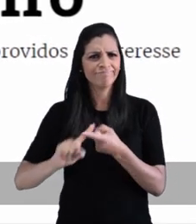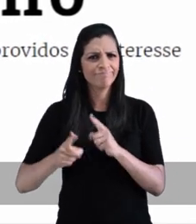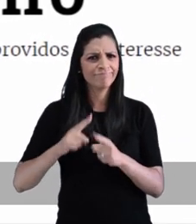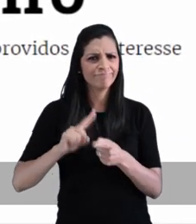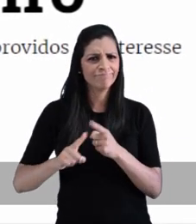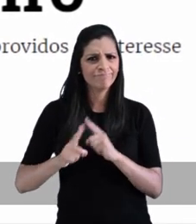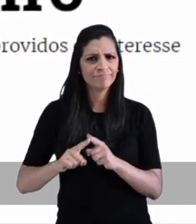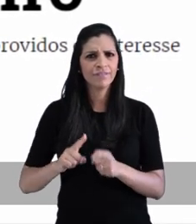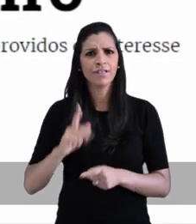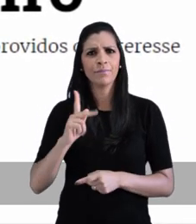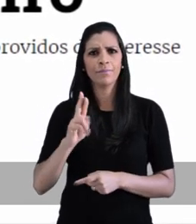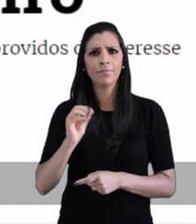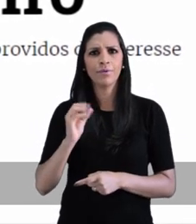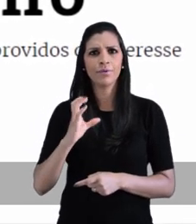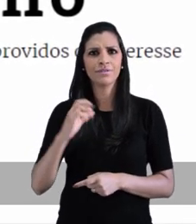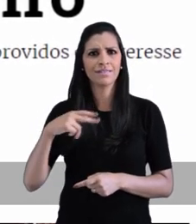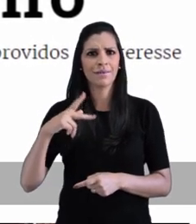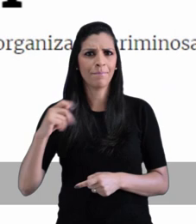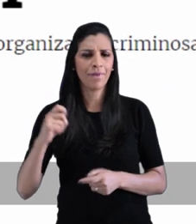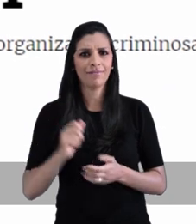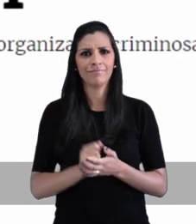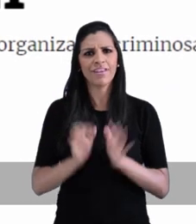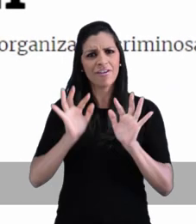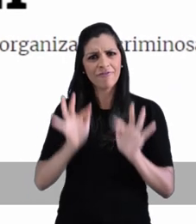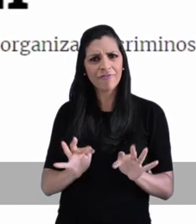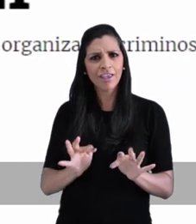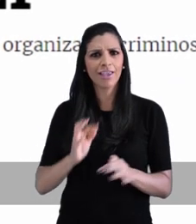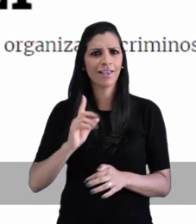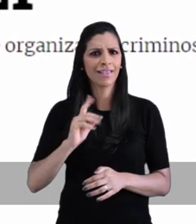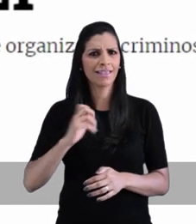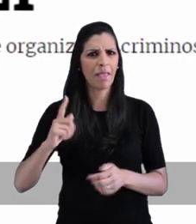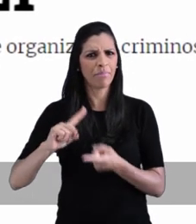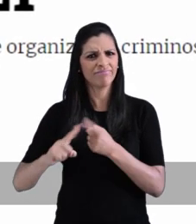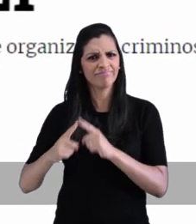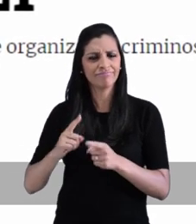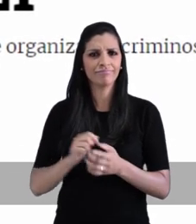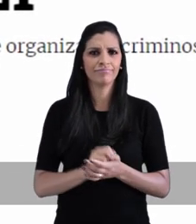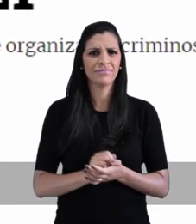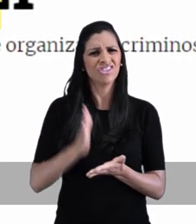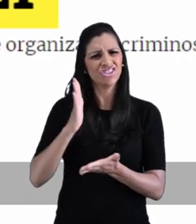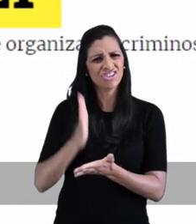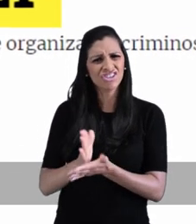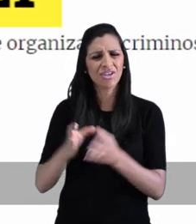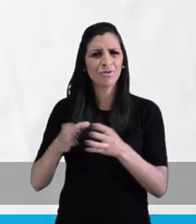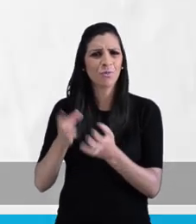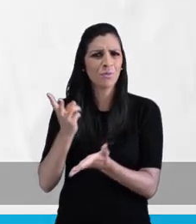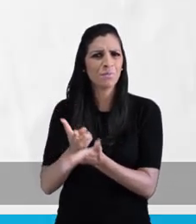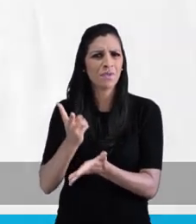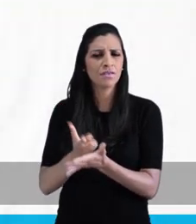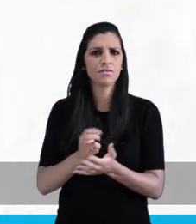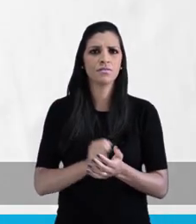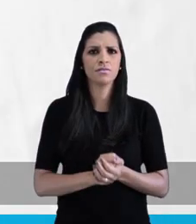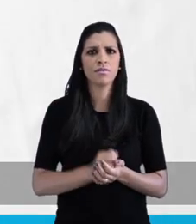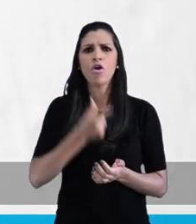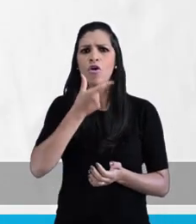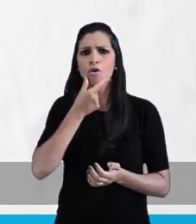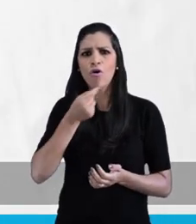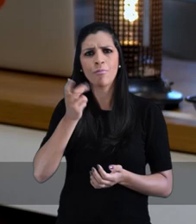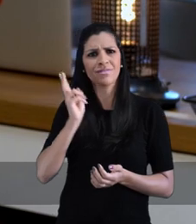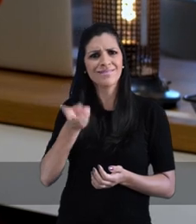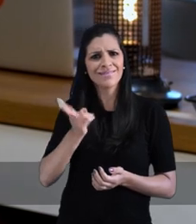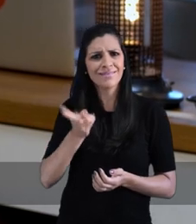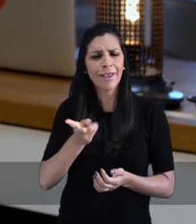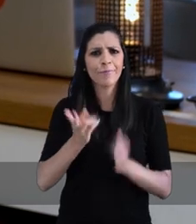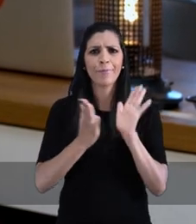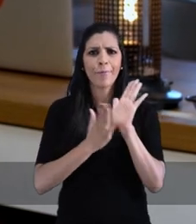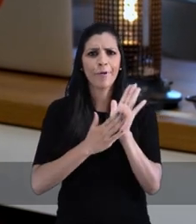aos conchavos na Procempa. Não aos esquemas do DEP. Chega dos mesmos de sempre. Os mesmos homens de